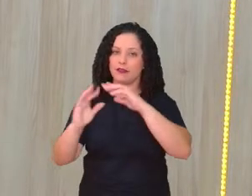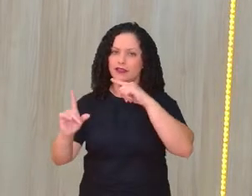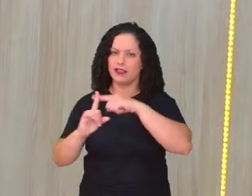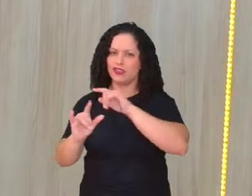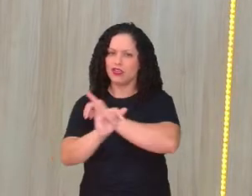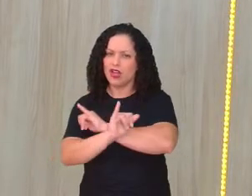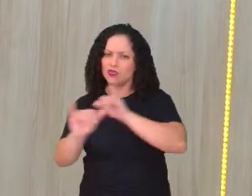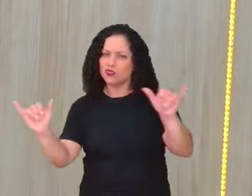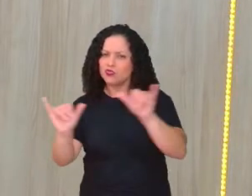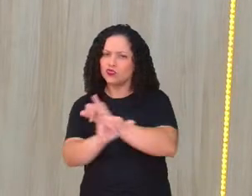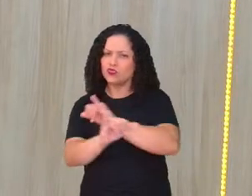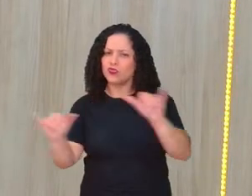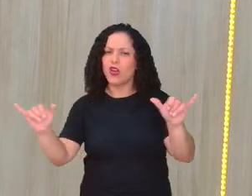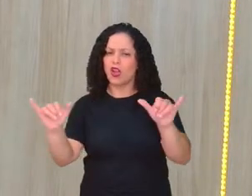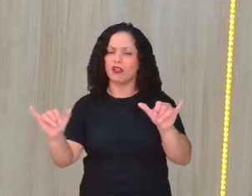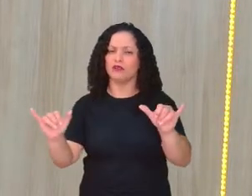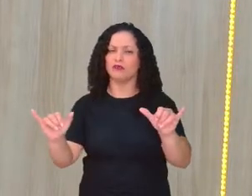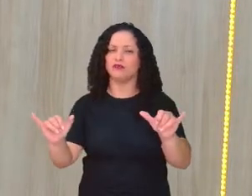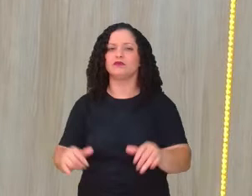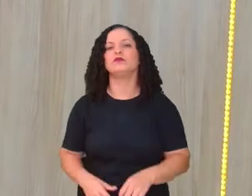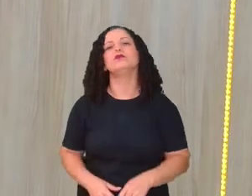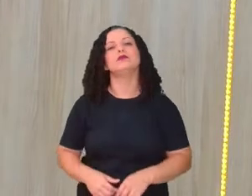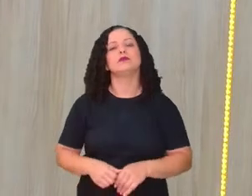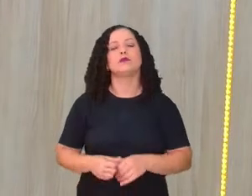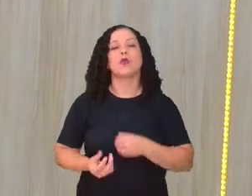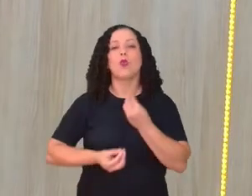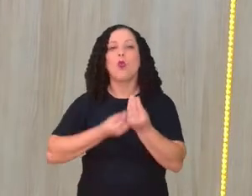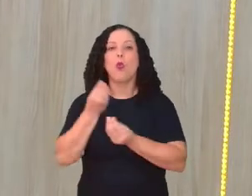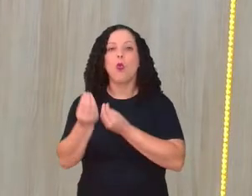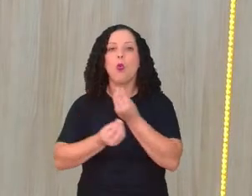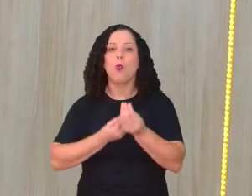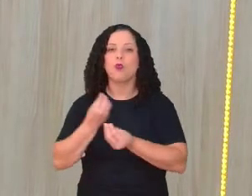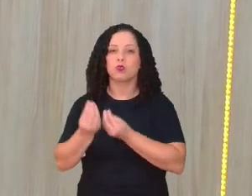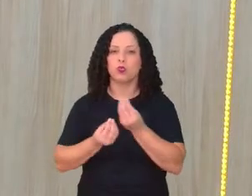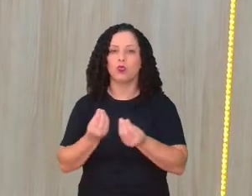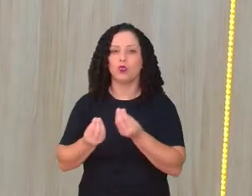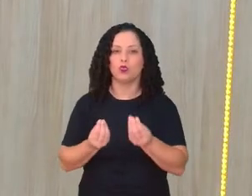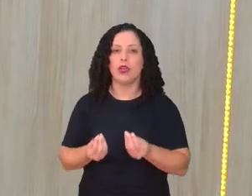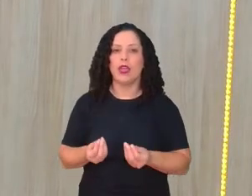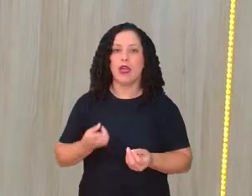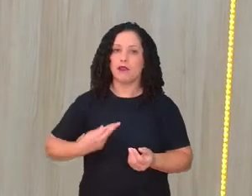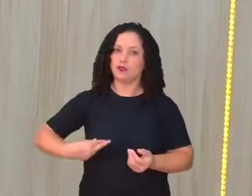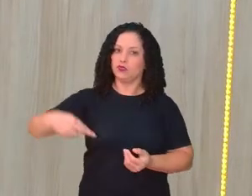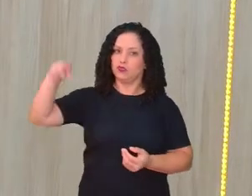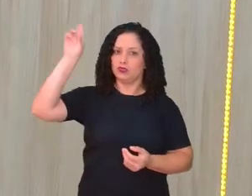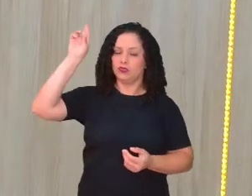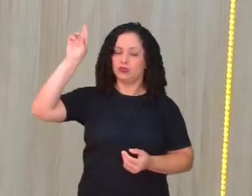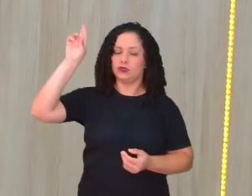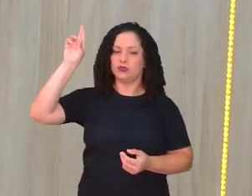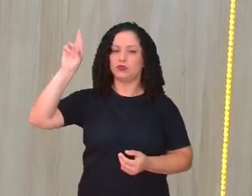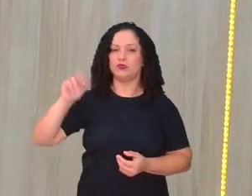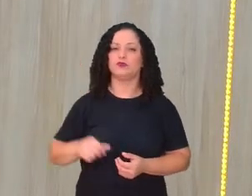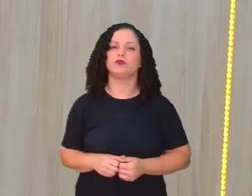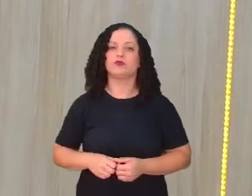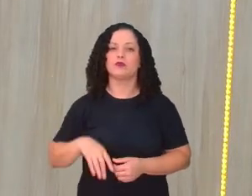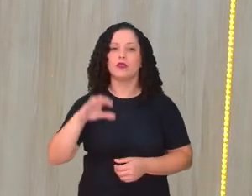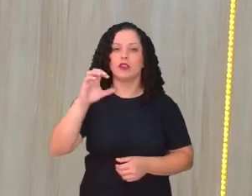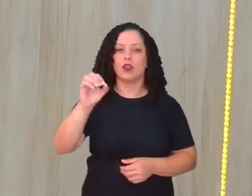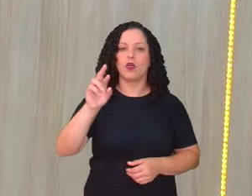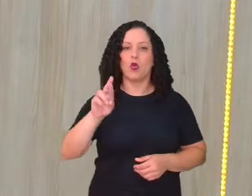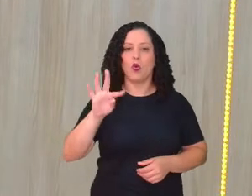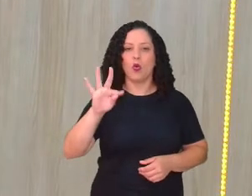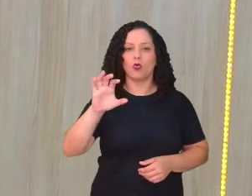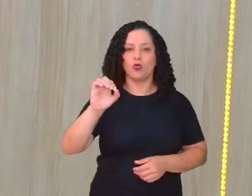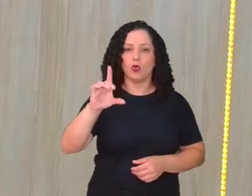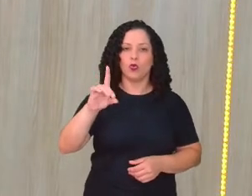a ortodoxia cristã, certo? Ortodoxos, né? Doxos seria alguma coisa próxima,